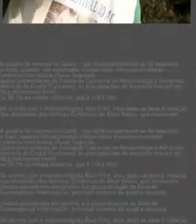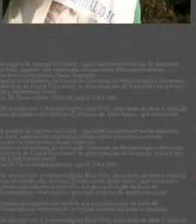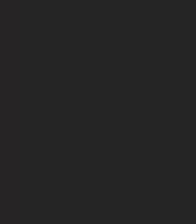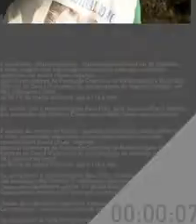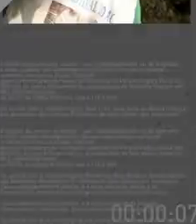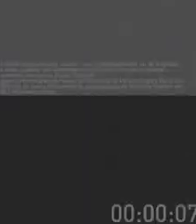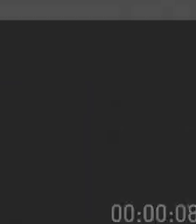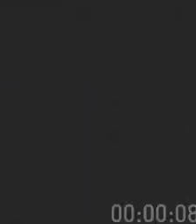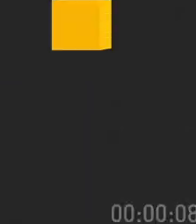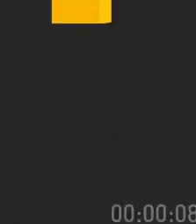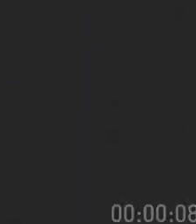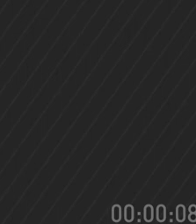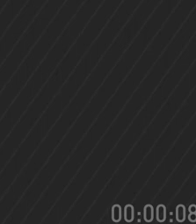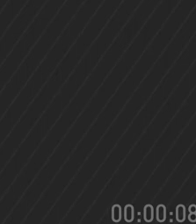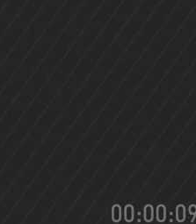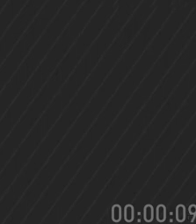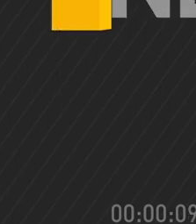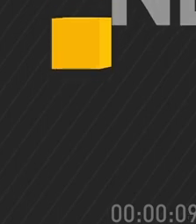ae